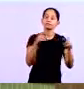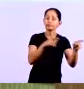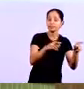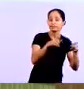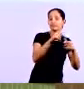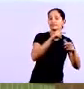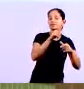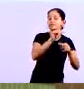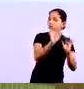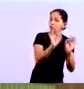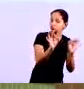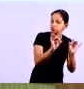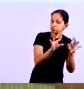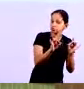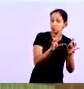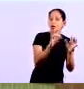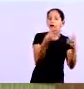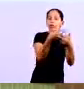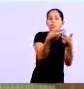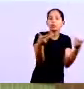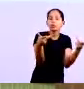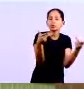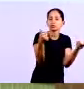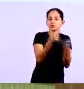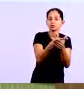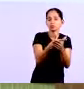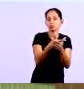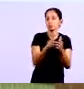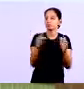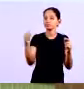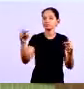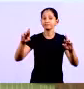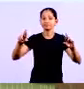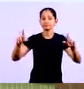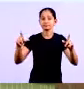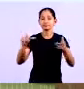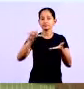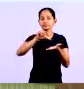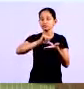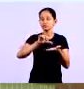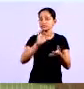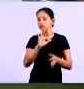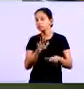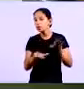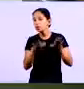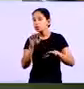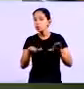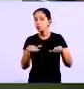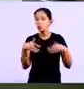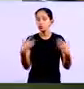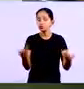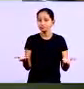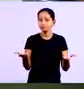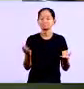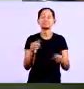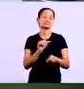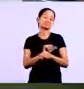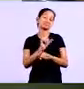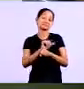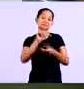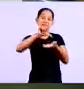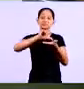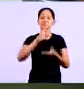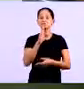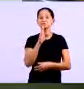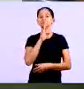tem a mão de obra, o valor da mercadoria e o valor que você recebe. Professor dos polos, os polos têm que começar a perguntar, porque a gente tem